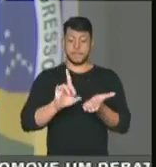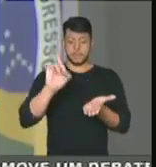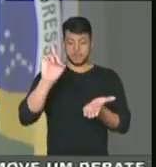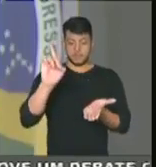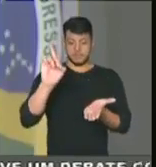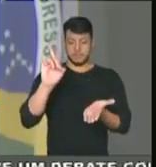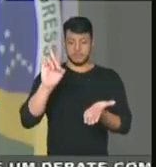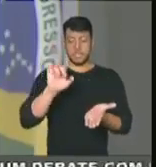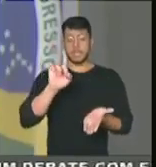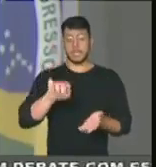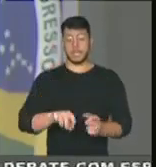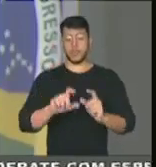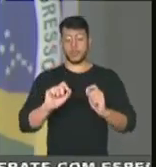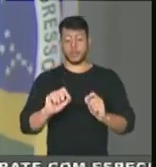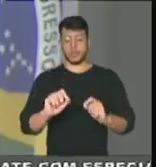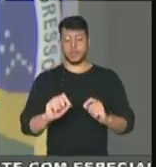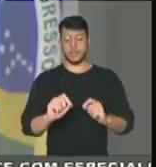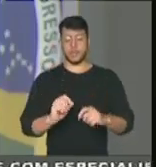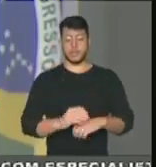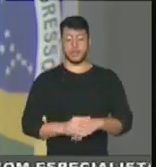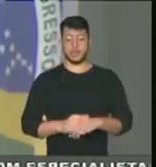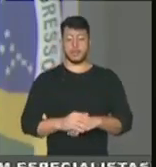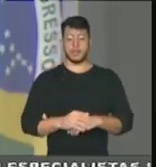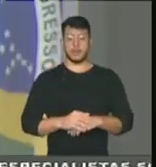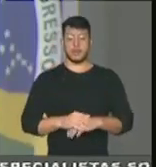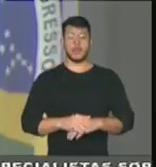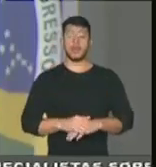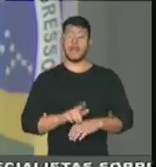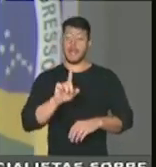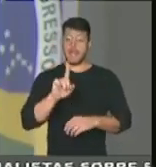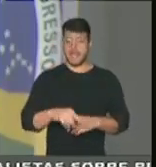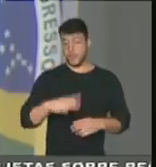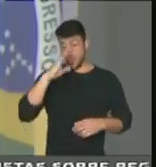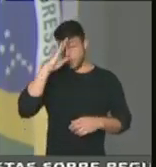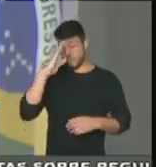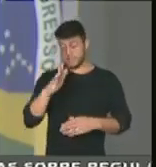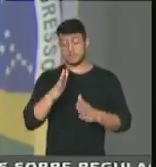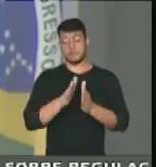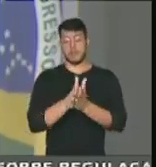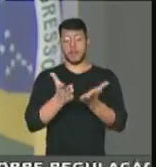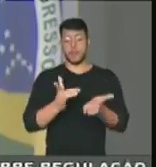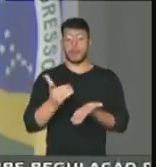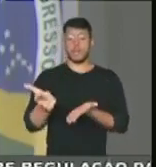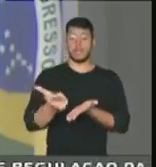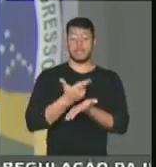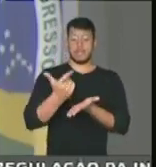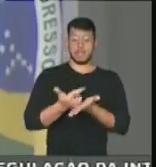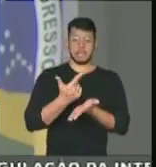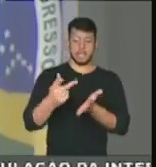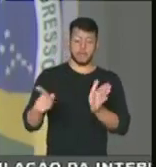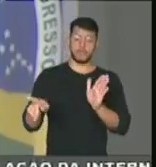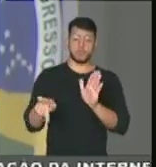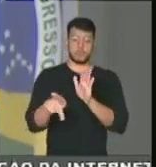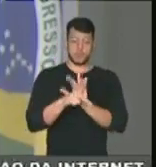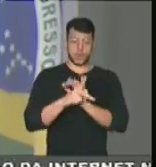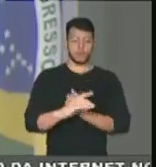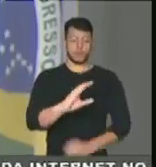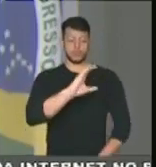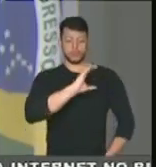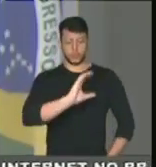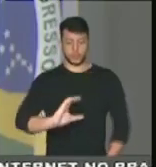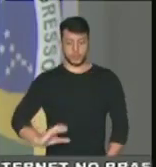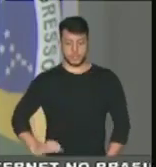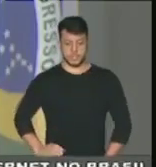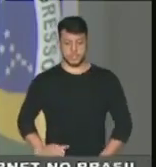do cristianismo independente do nosso segmento religioso ou da nossa fé